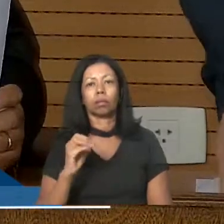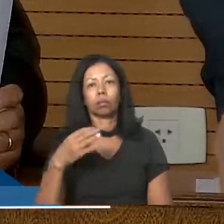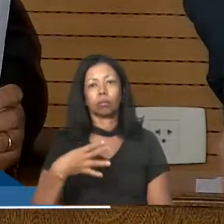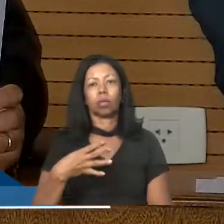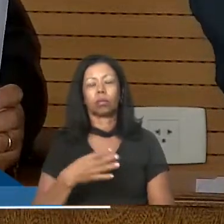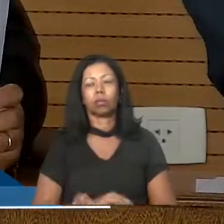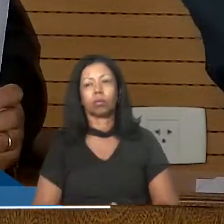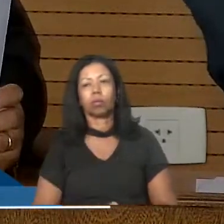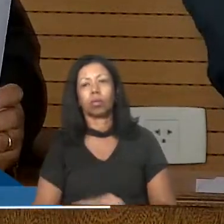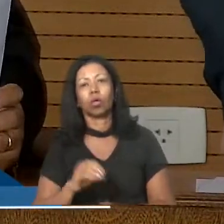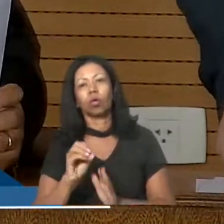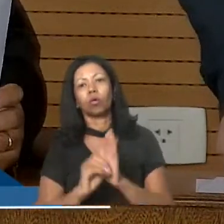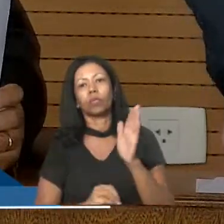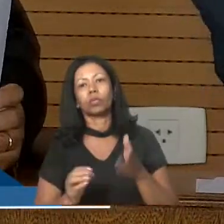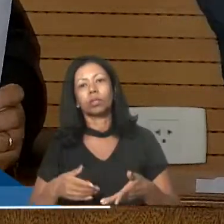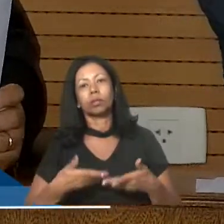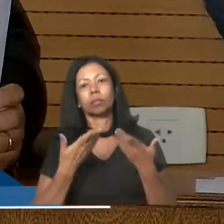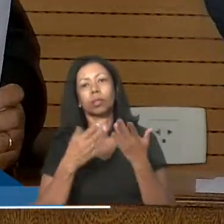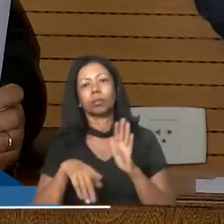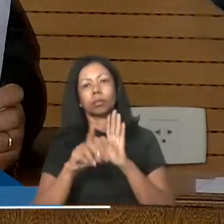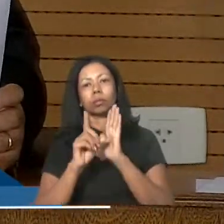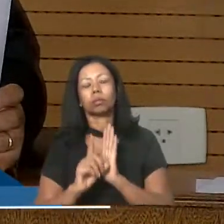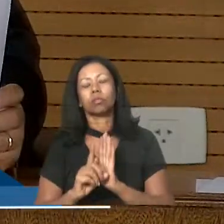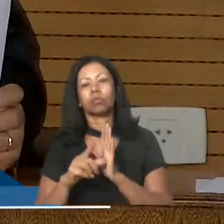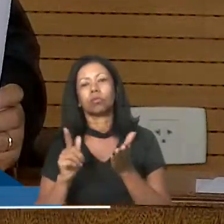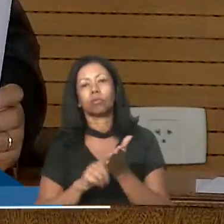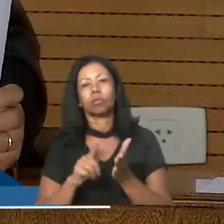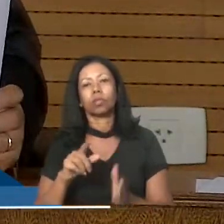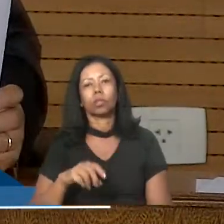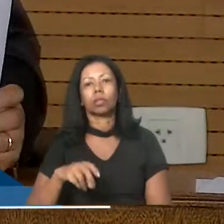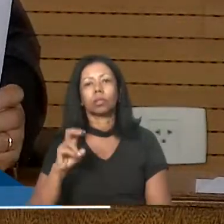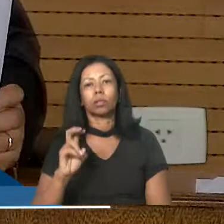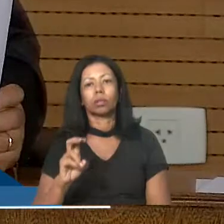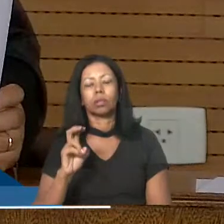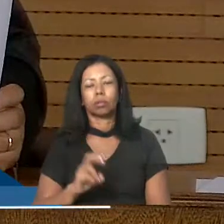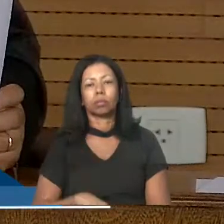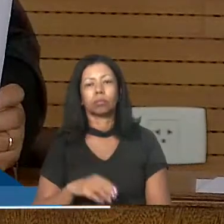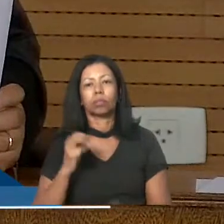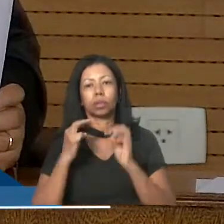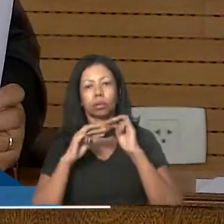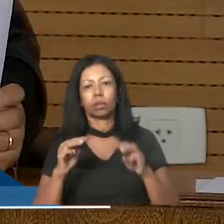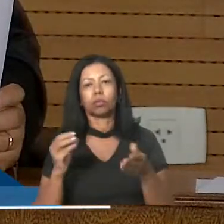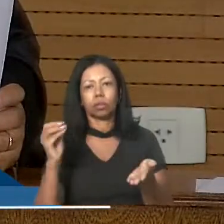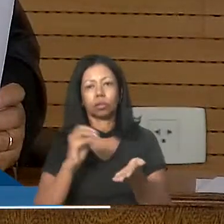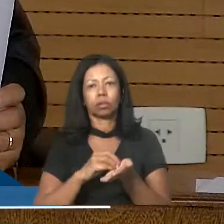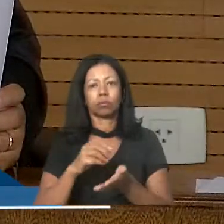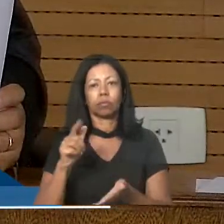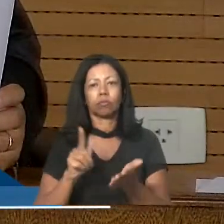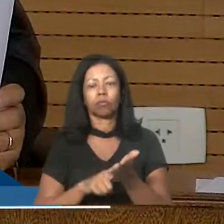03/04, ofício de encaminhamento ao Legislativo, folha 5, mensagem aditiva, folhas